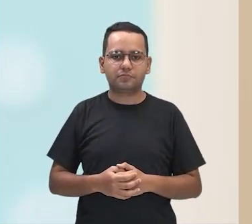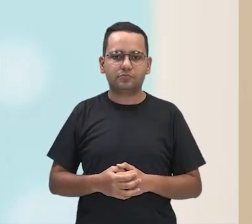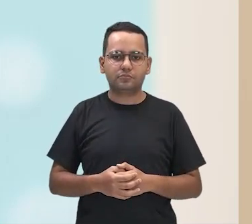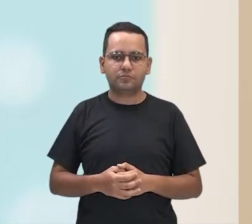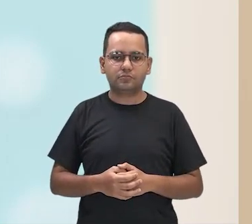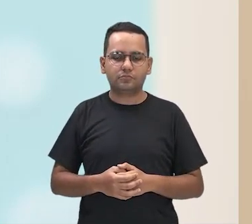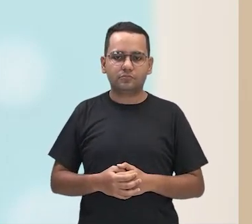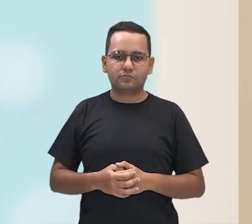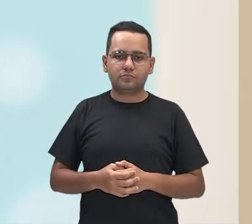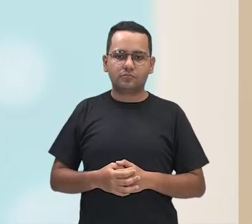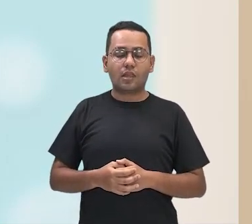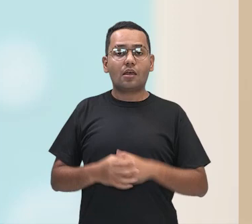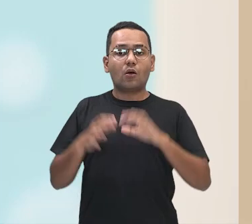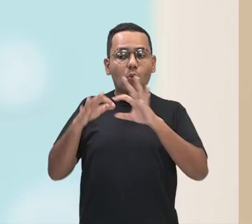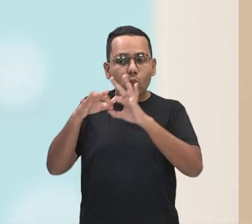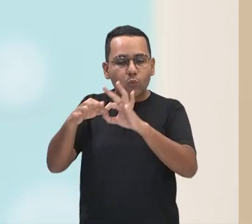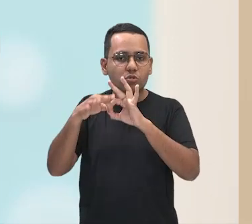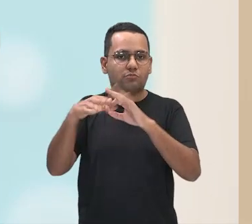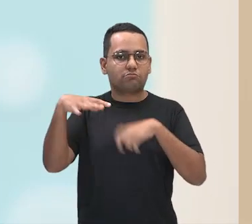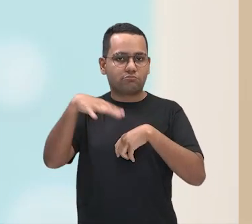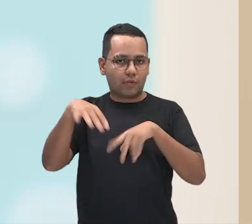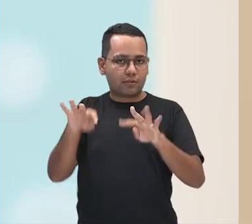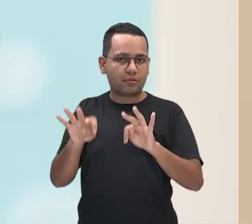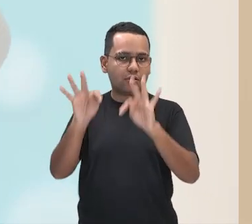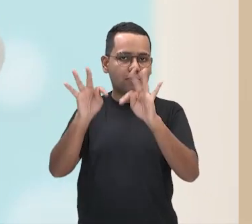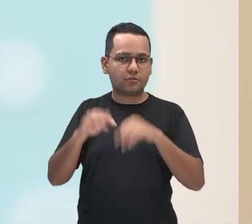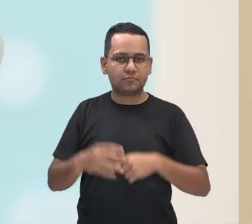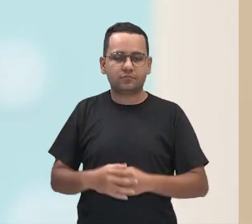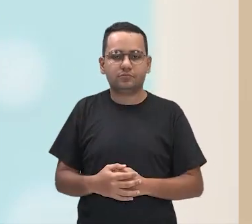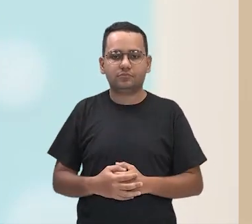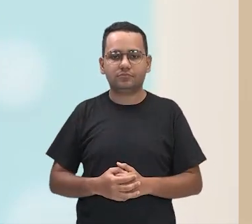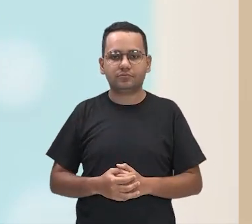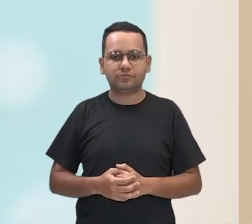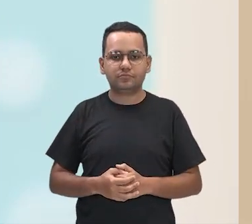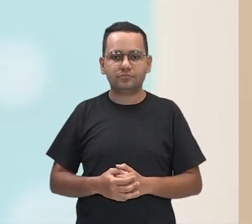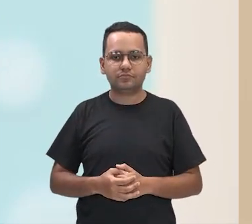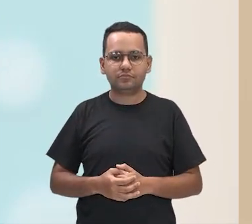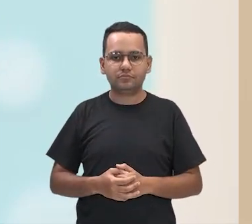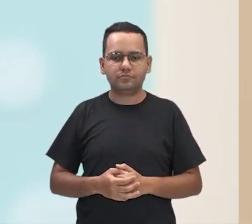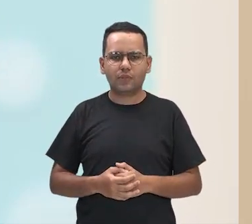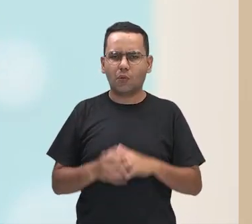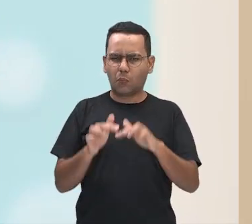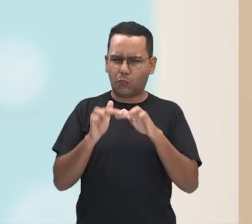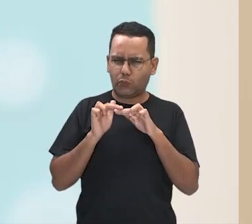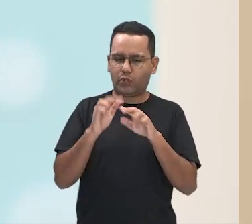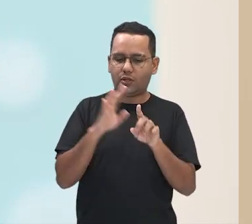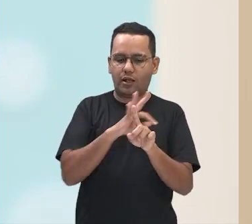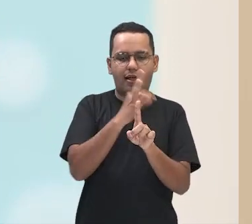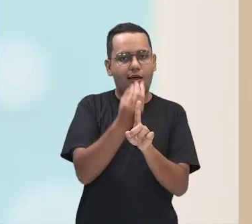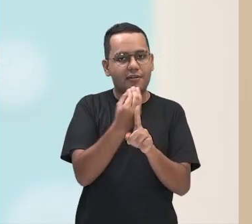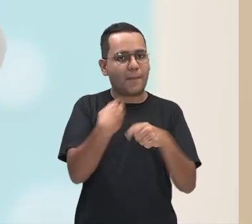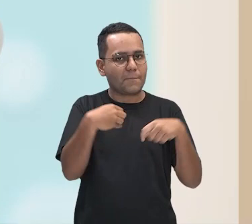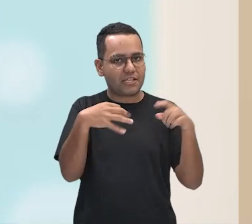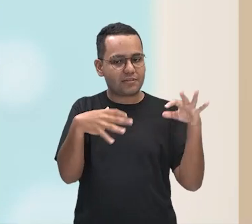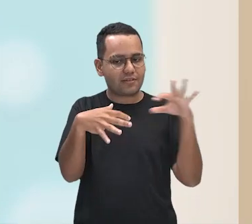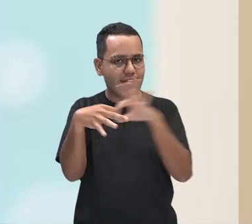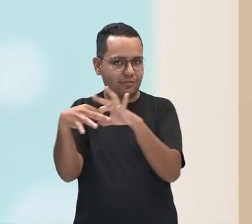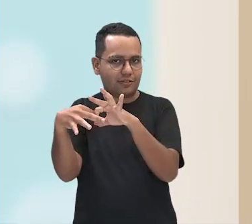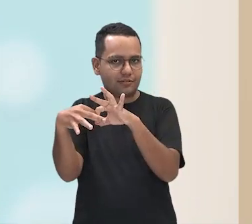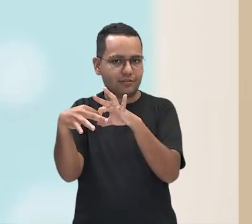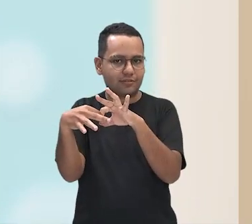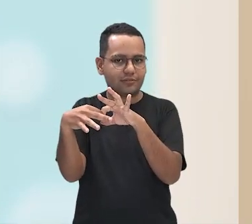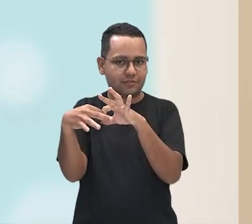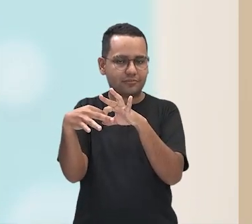emaranhando a nossa vida nesse mundo tecnológico. Então, o mundo das artes não podia ficar longe disso, não é verdade? A gente acabou se